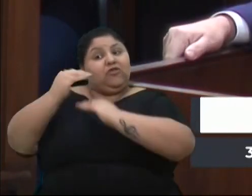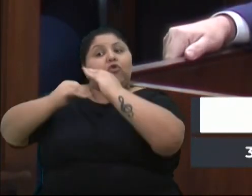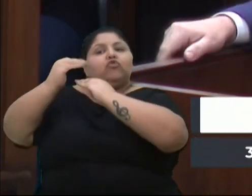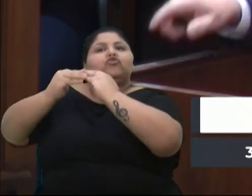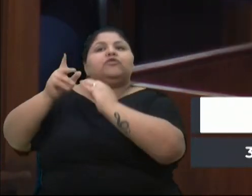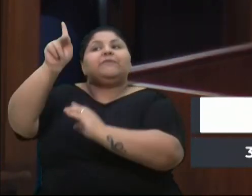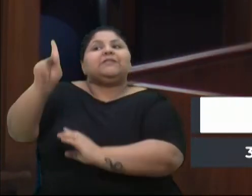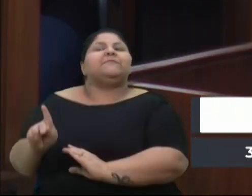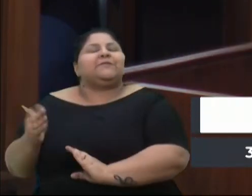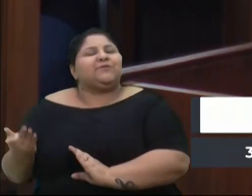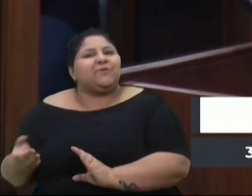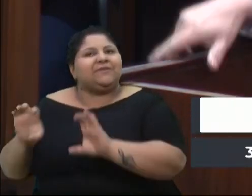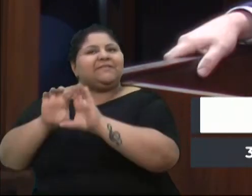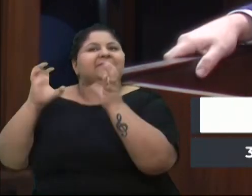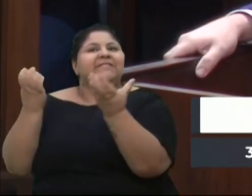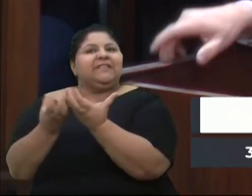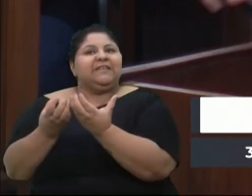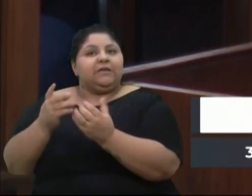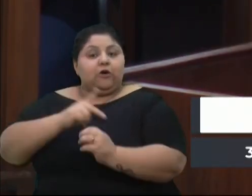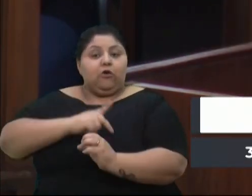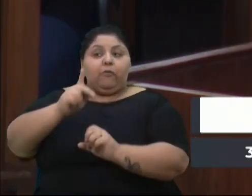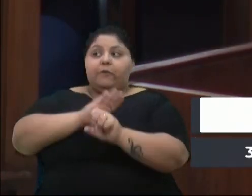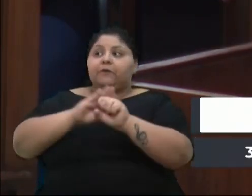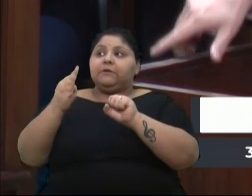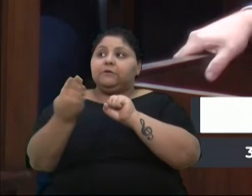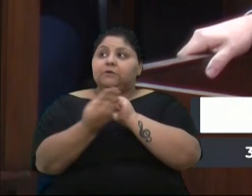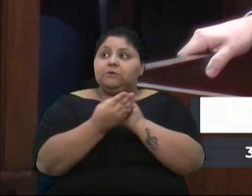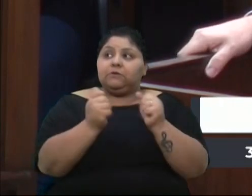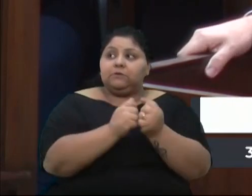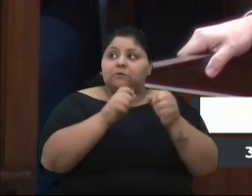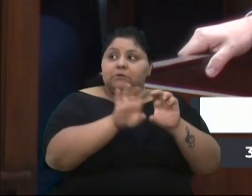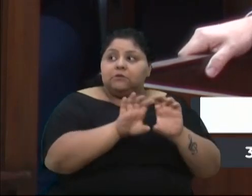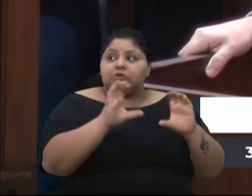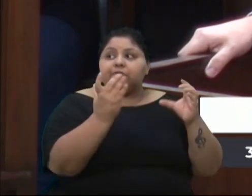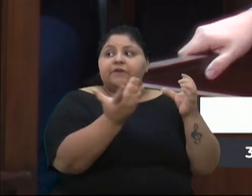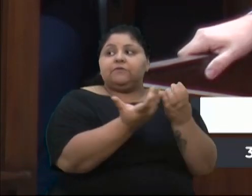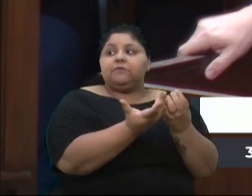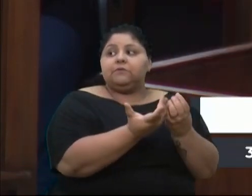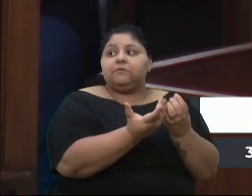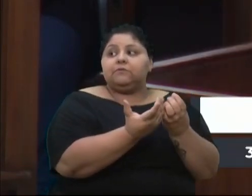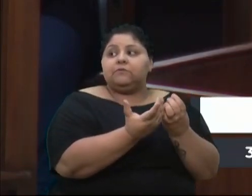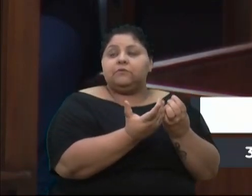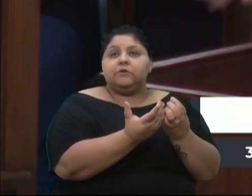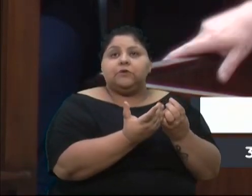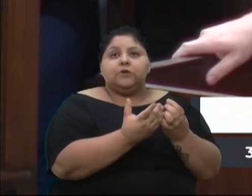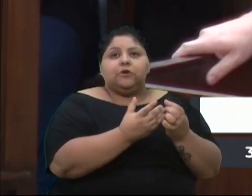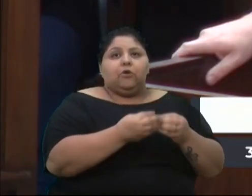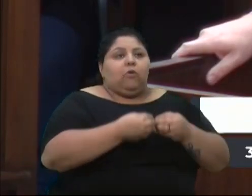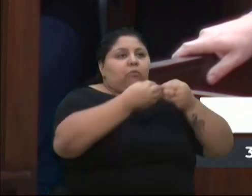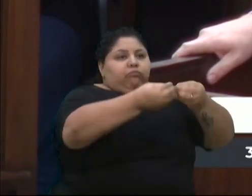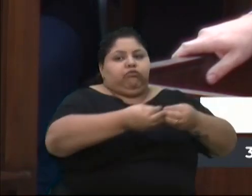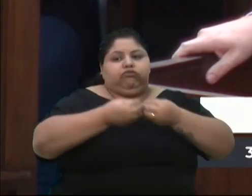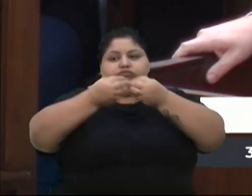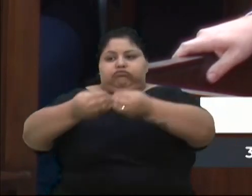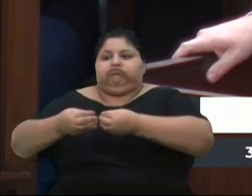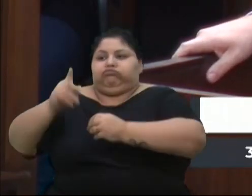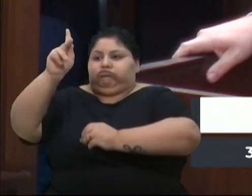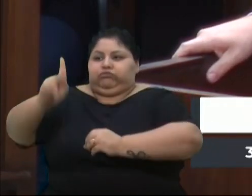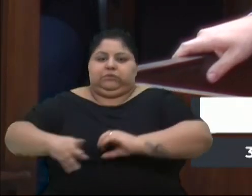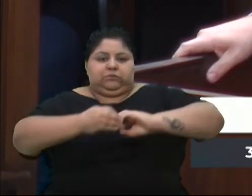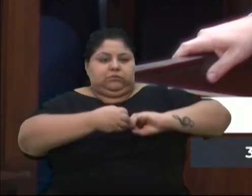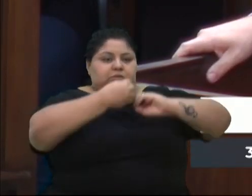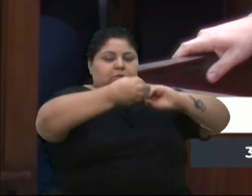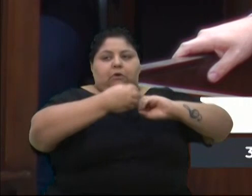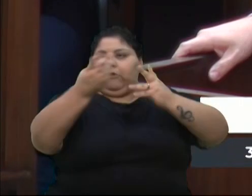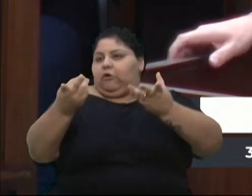comunidade, que o presidente de bairro lá e a comunidade doou o tijolo, o outro doou o telhado, o outro doou a mão de obra para